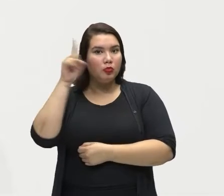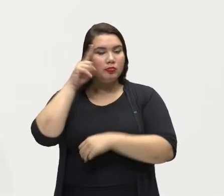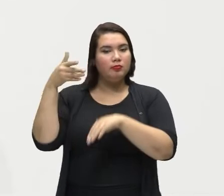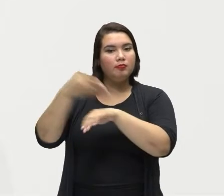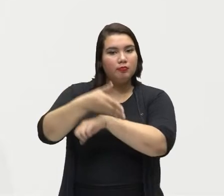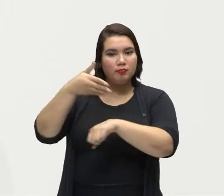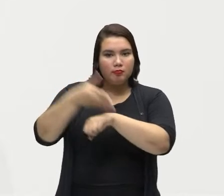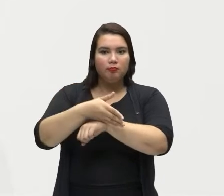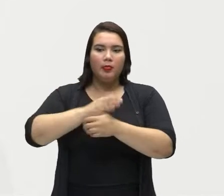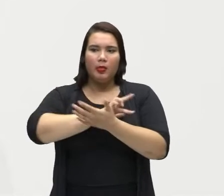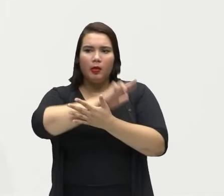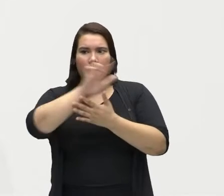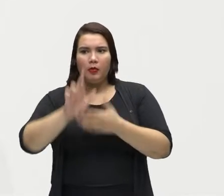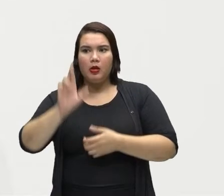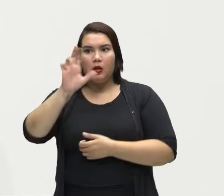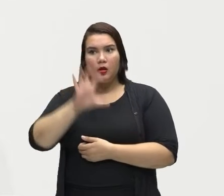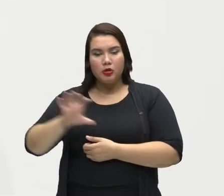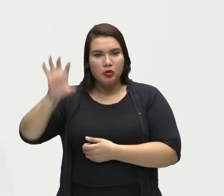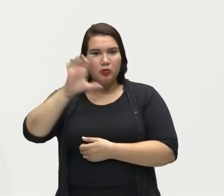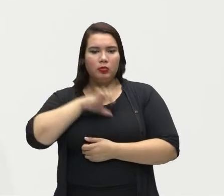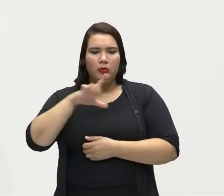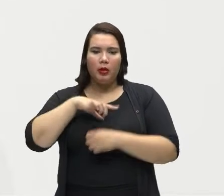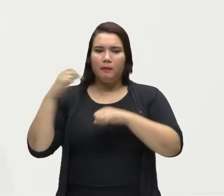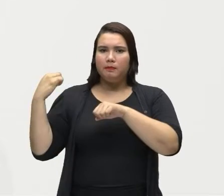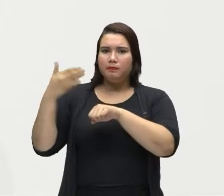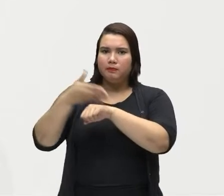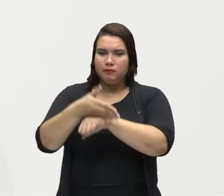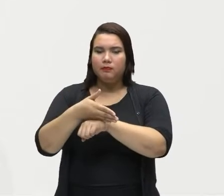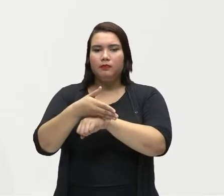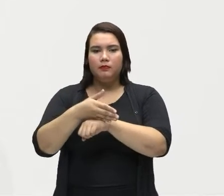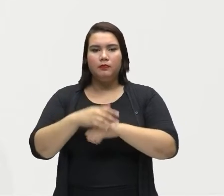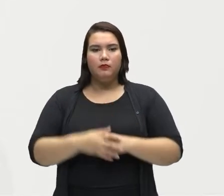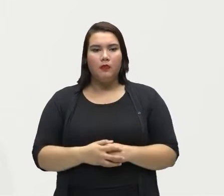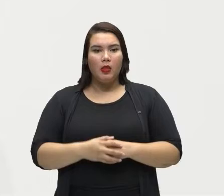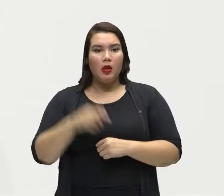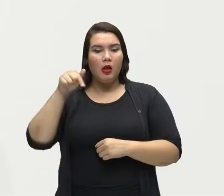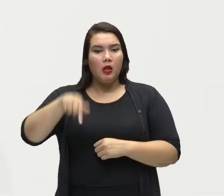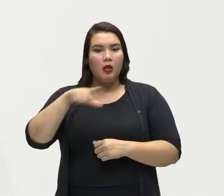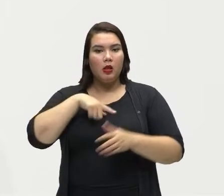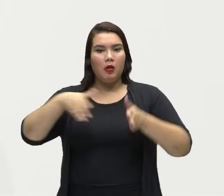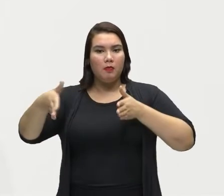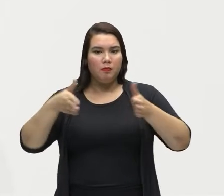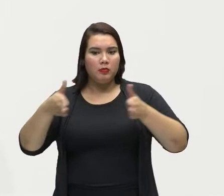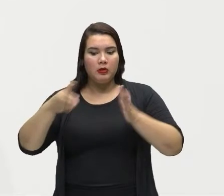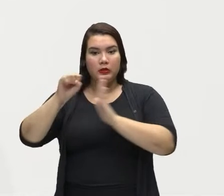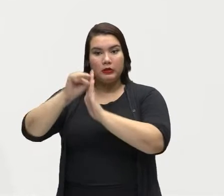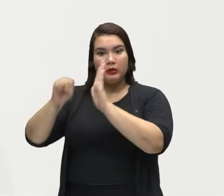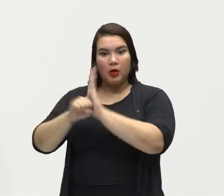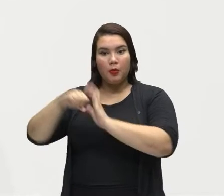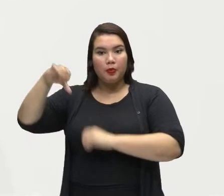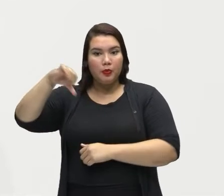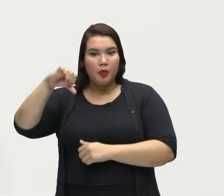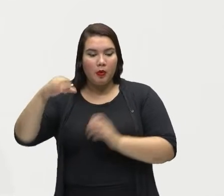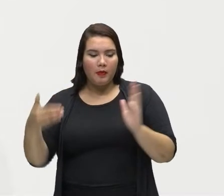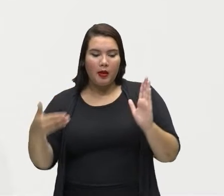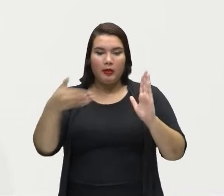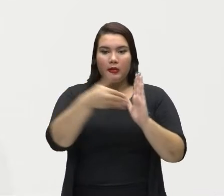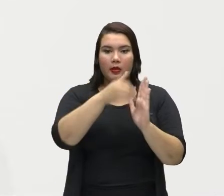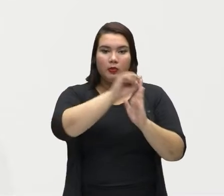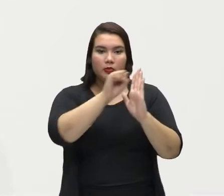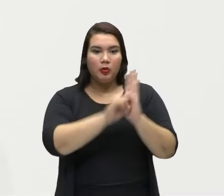diariamente de diversas regiões do continente. Gana viveria o seu apogeu ali entre os séculos 9 e 10,